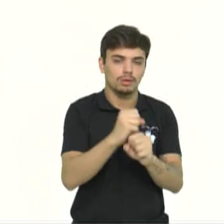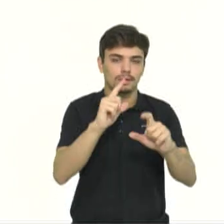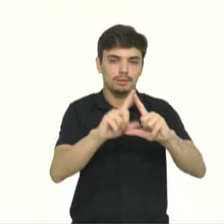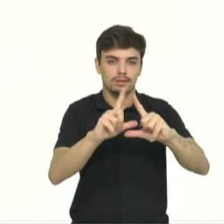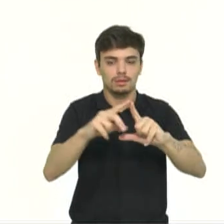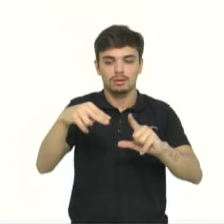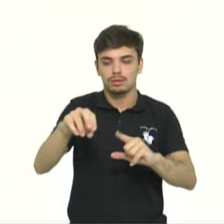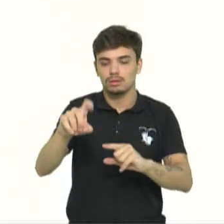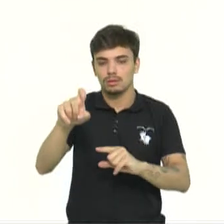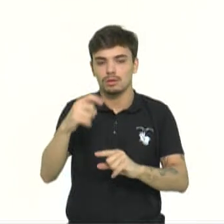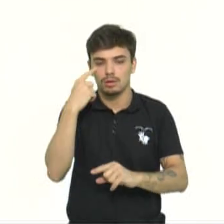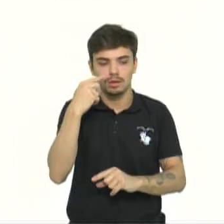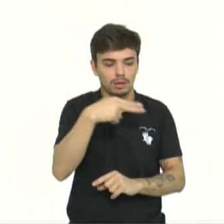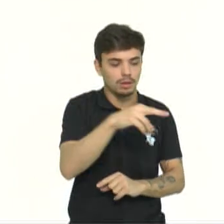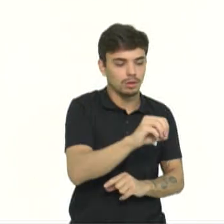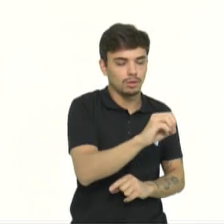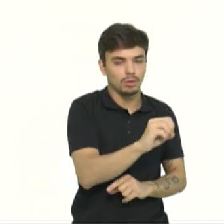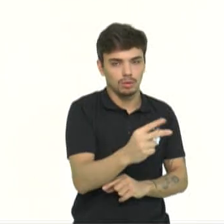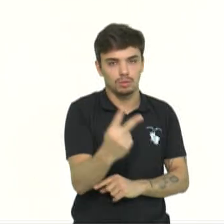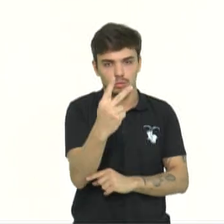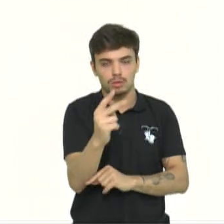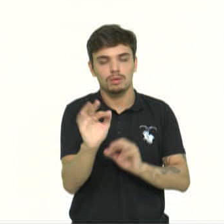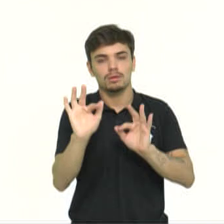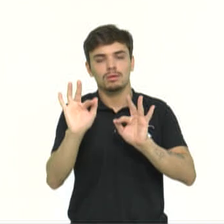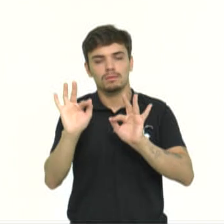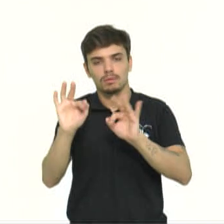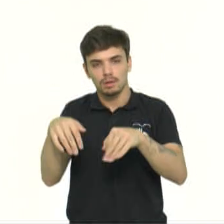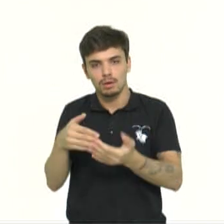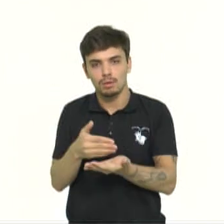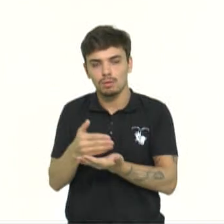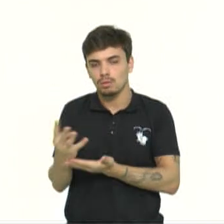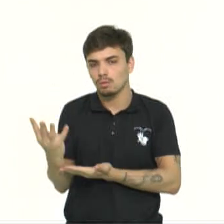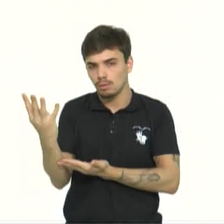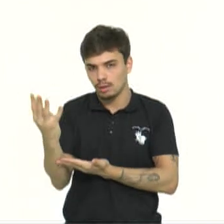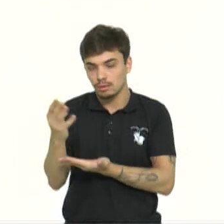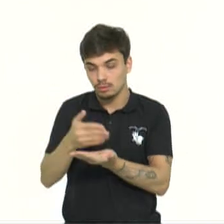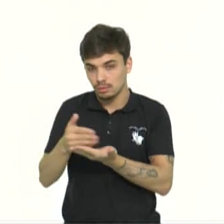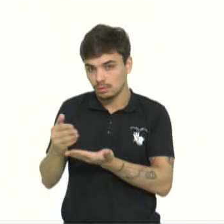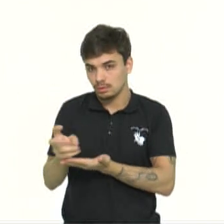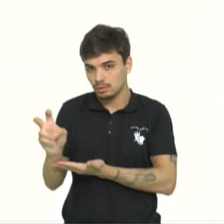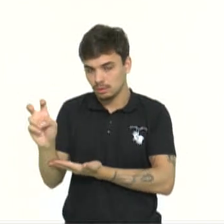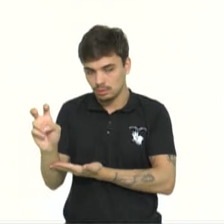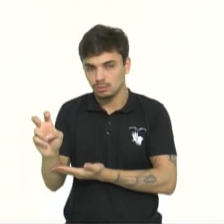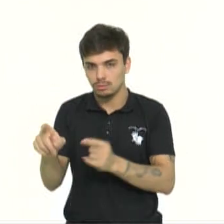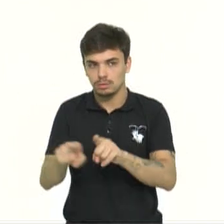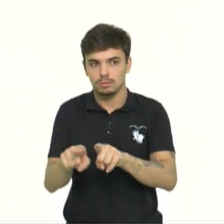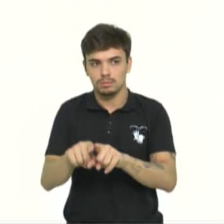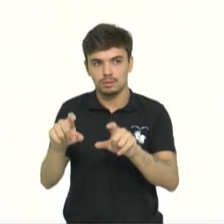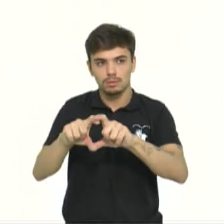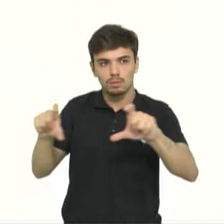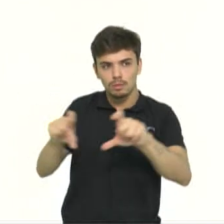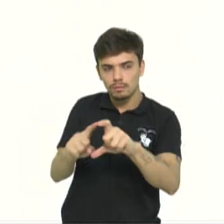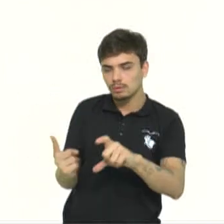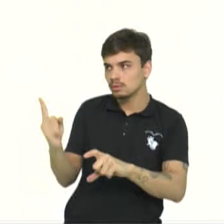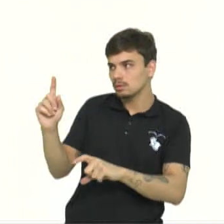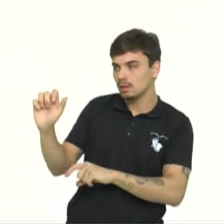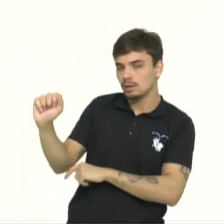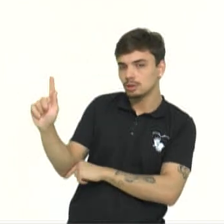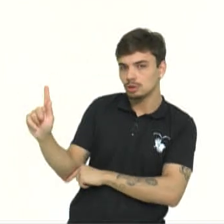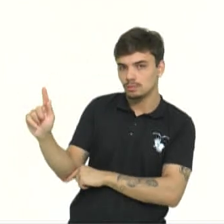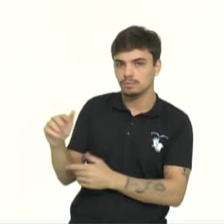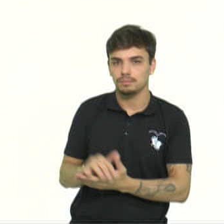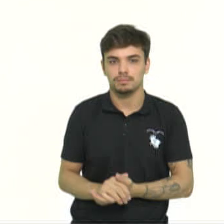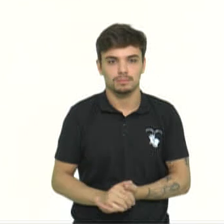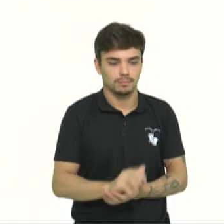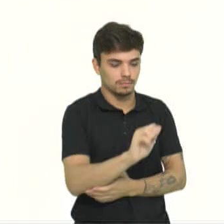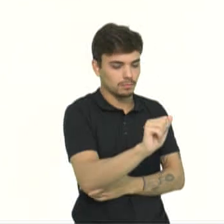NO2, final 4, inicial 5, delta nox dele é 1 e esse vai ser o coeficiente do Ag.